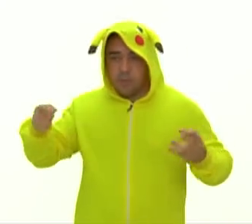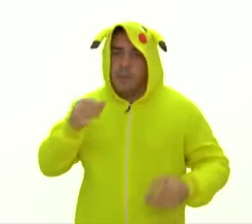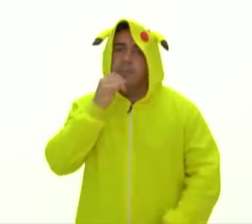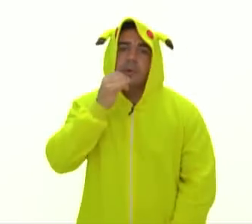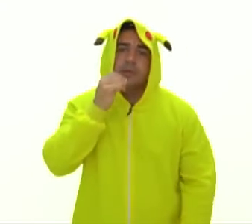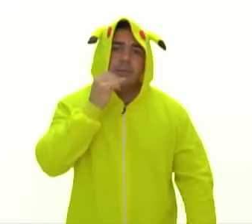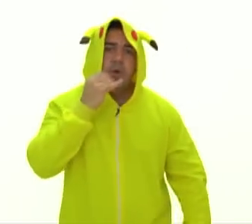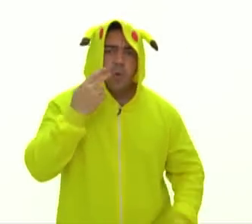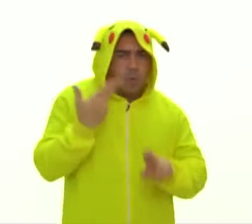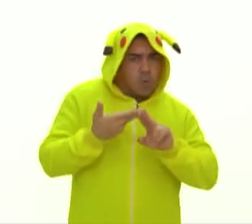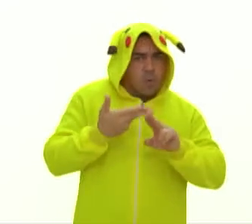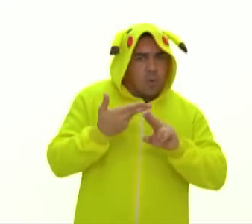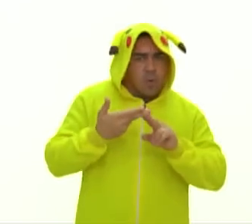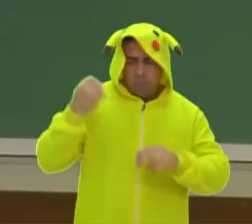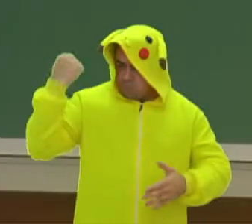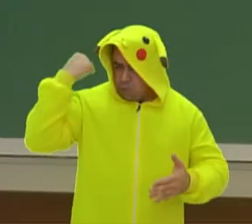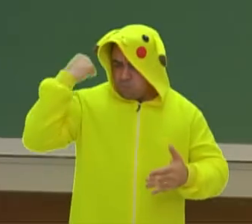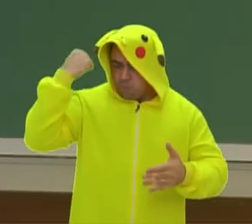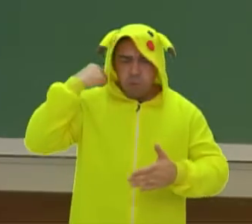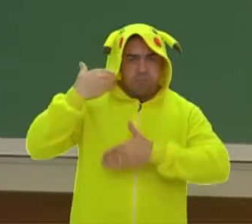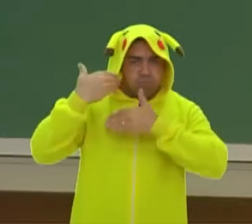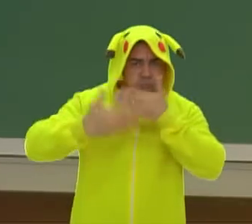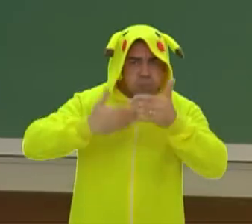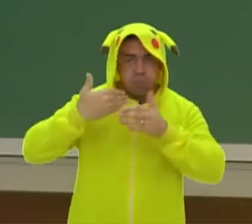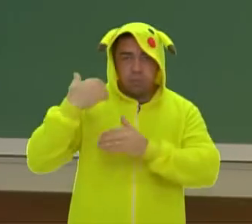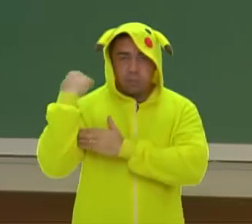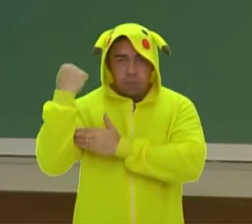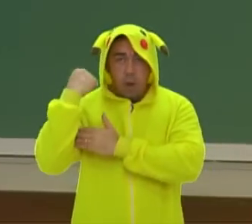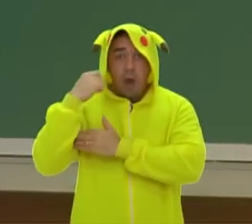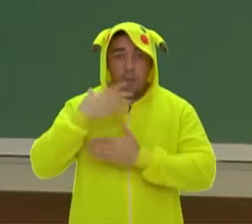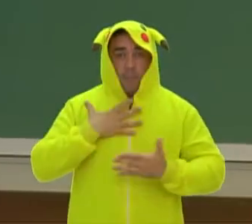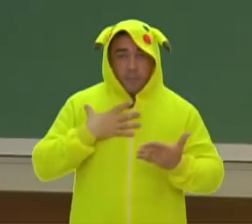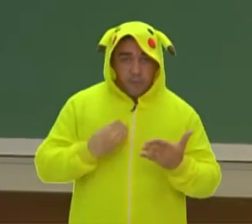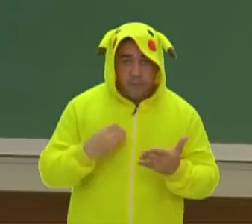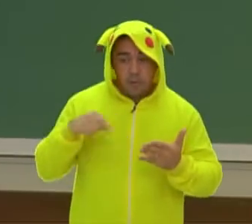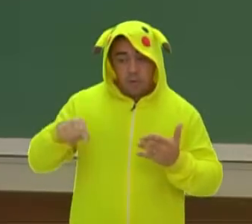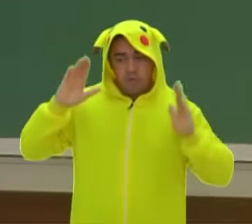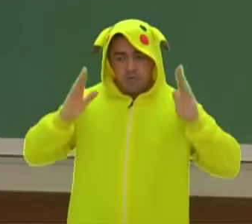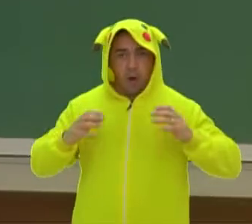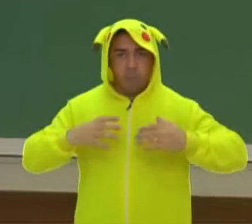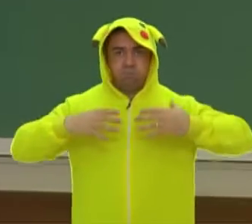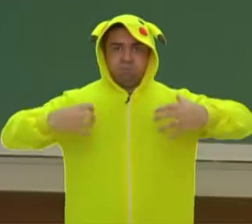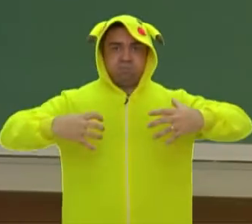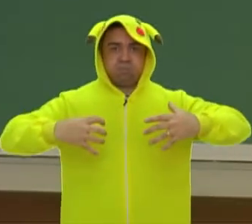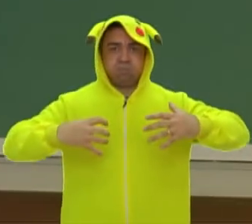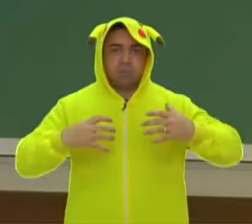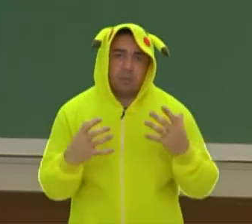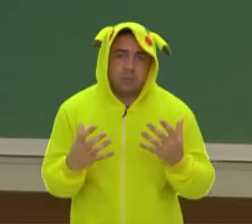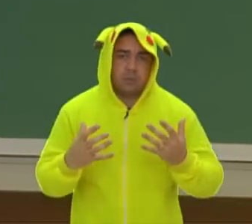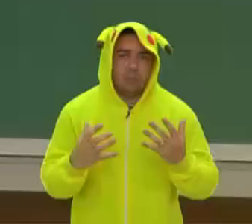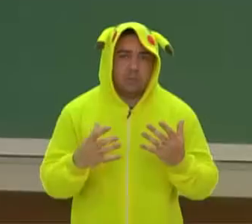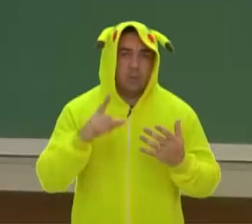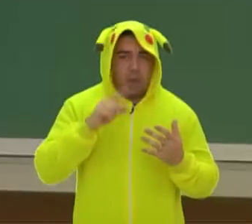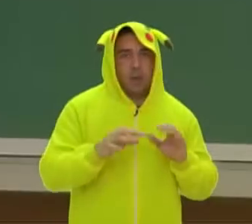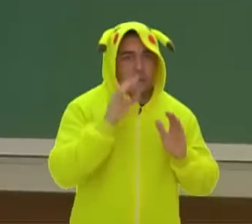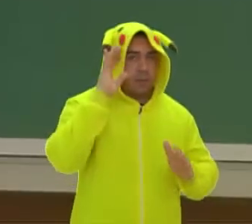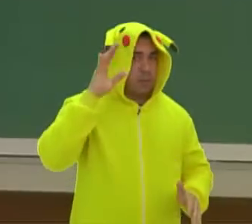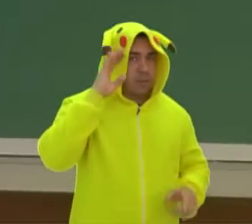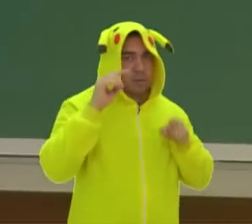o braço, desenvolve o braço. Os meus filhos, os meus filhotes já vão nascer com o braço desenvolvido, segundo essa